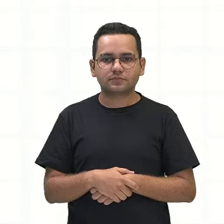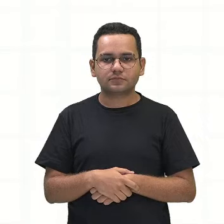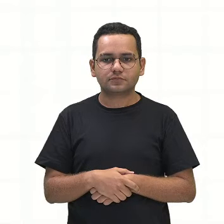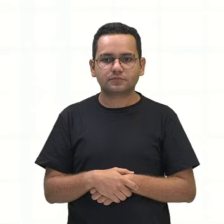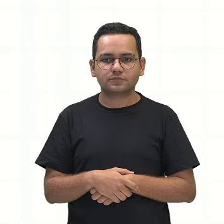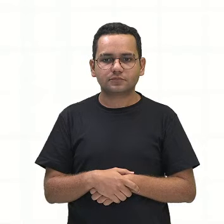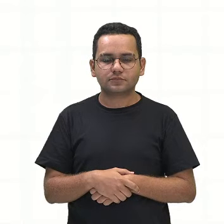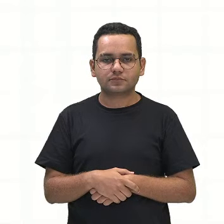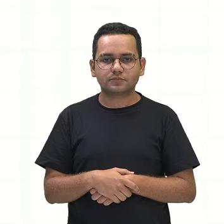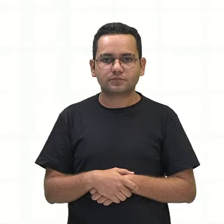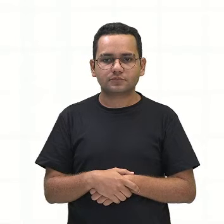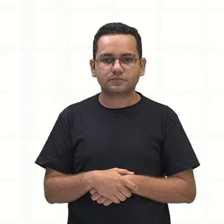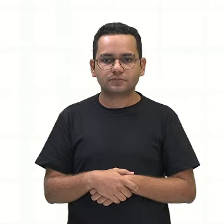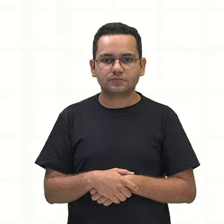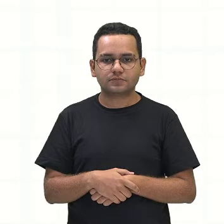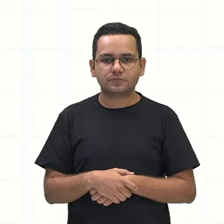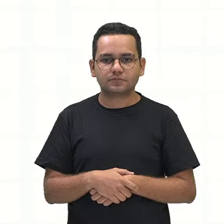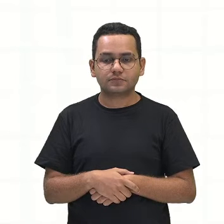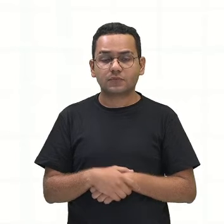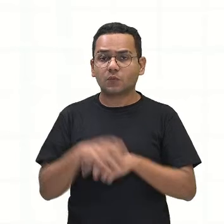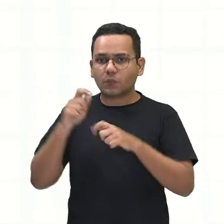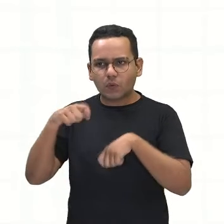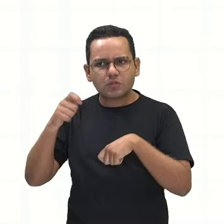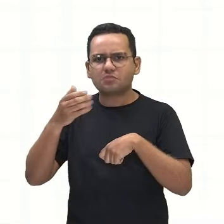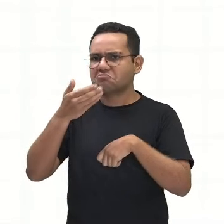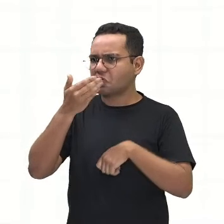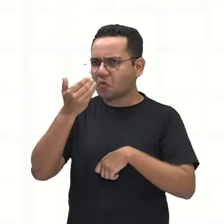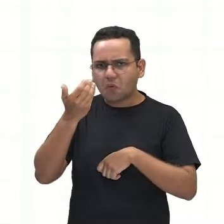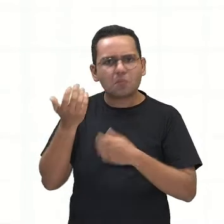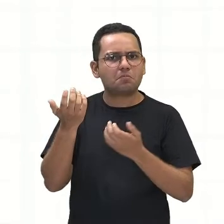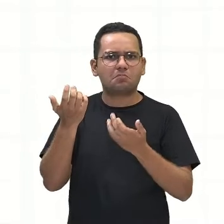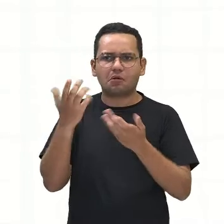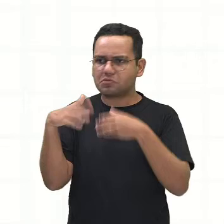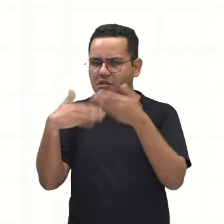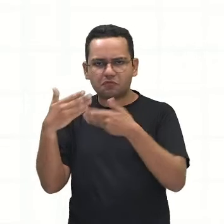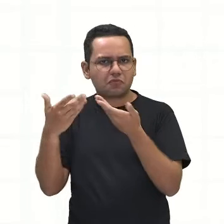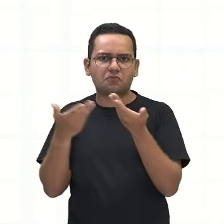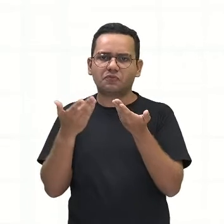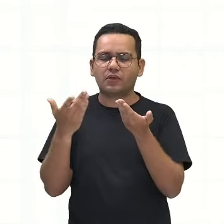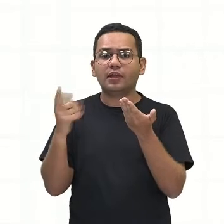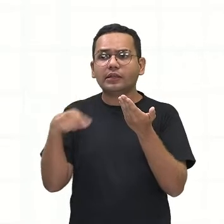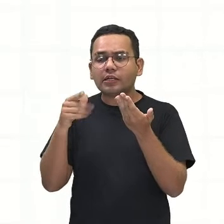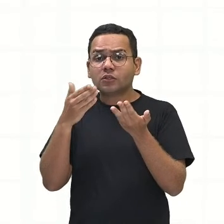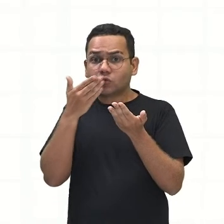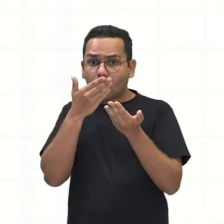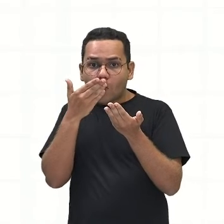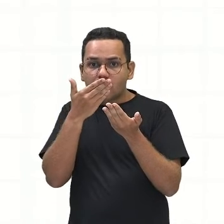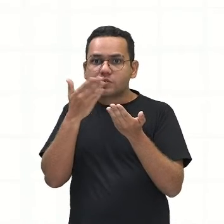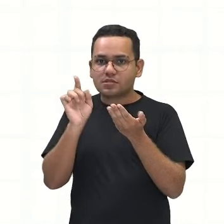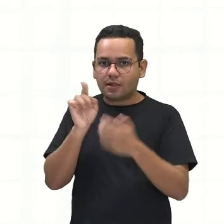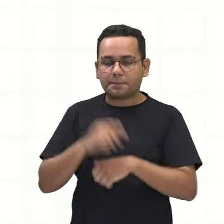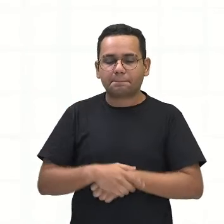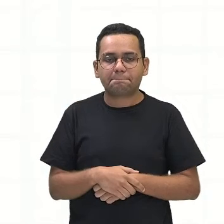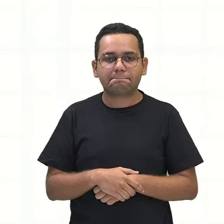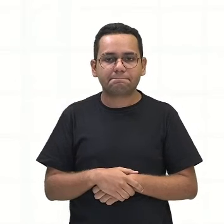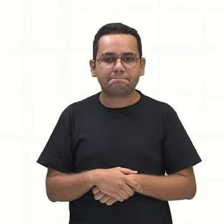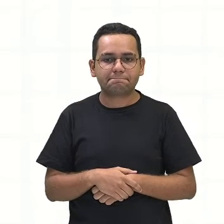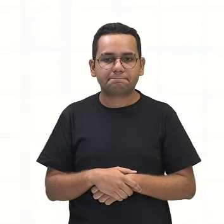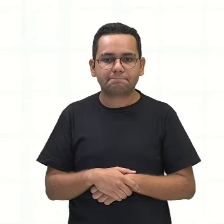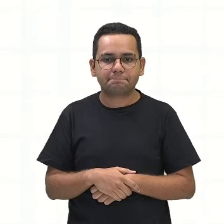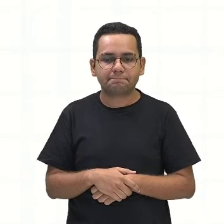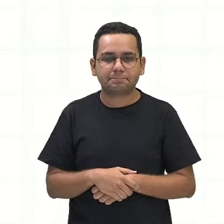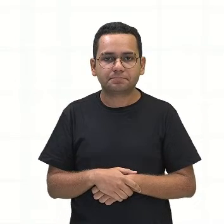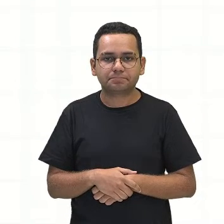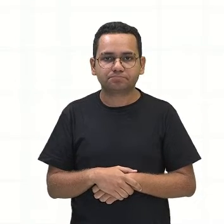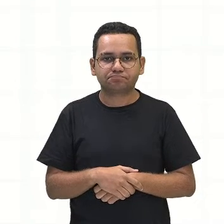eles ali se alimentarem. Serve como alimentação deles, é açucarado, é adocicado, tá bom?